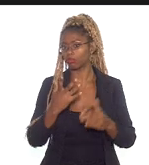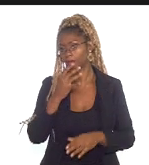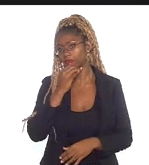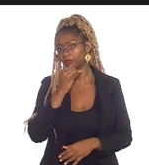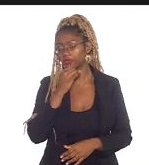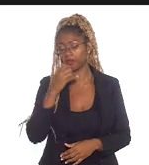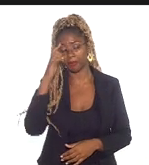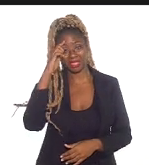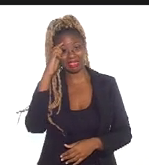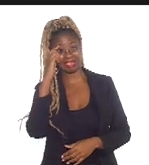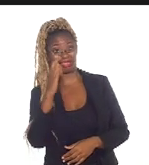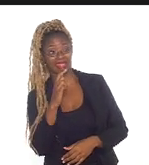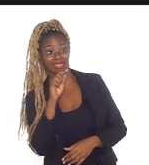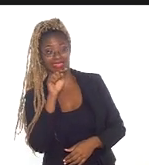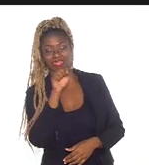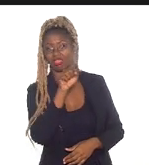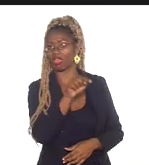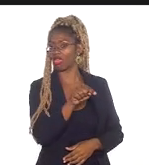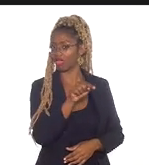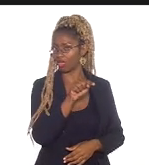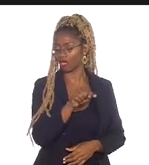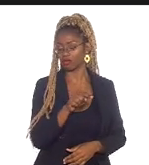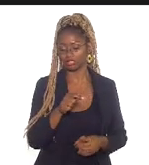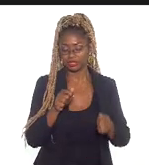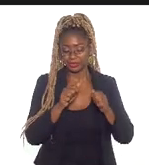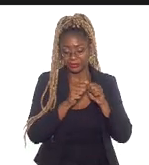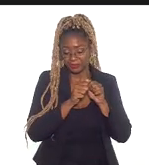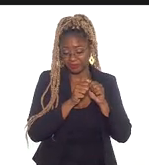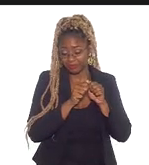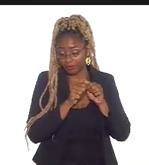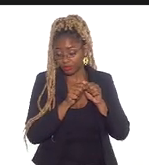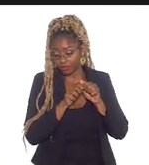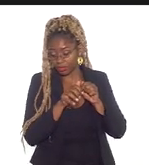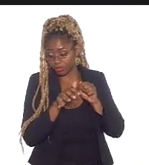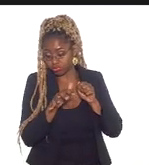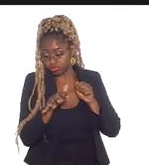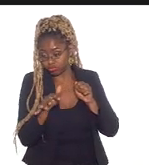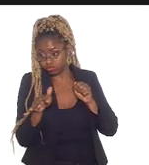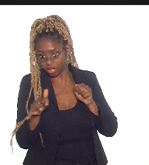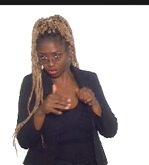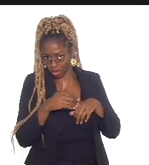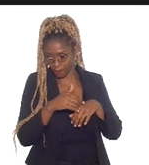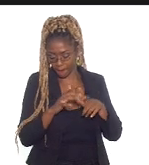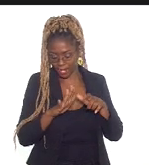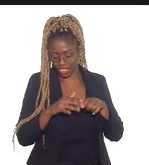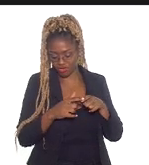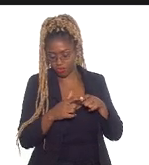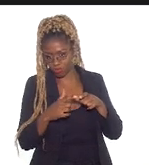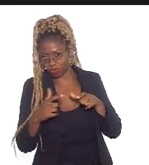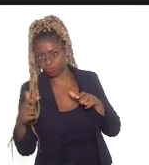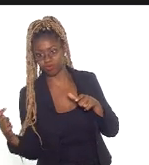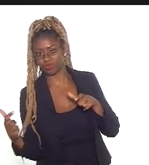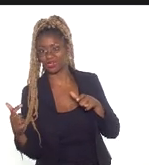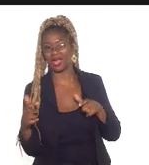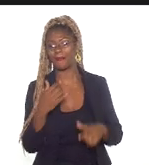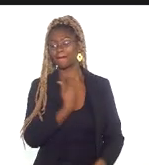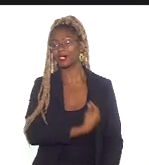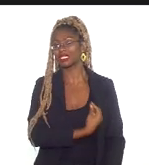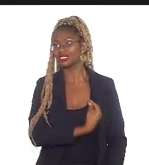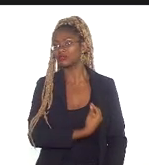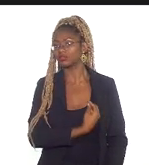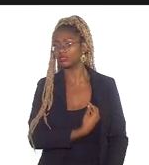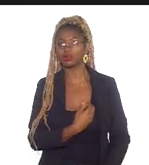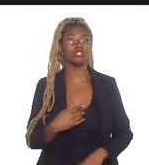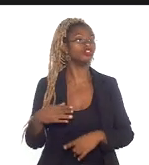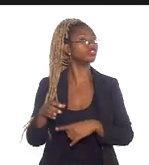interesse em ampliar a participação de unidades federativas ou de